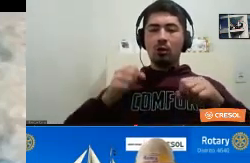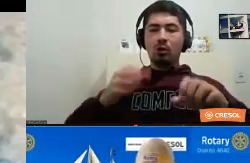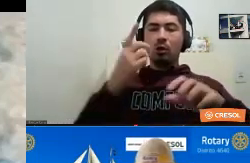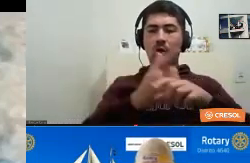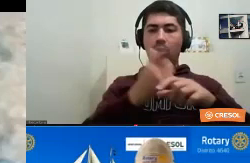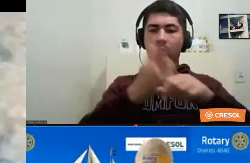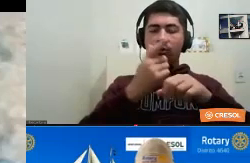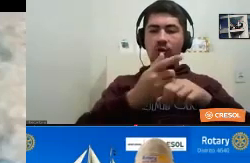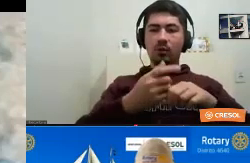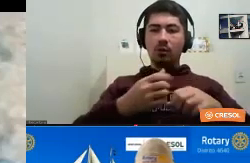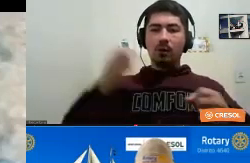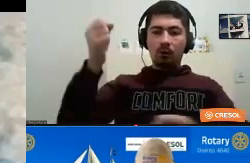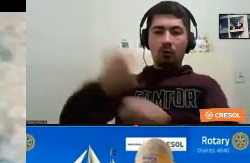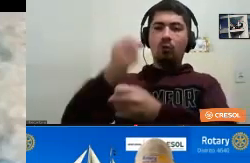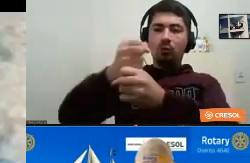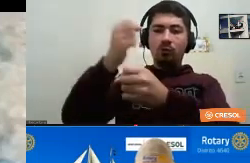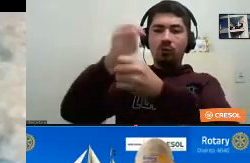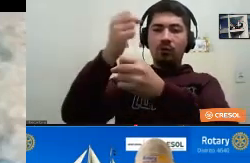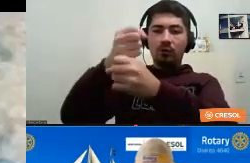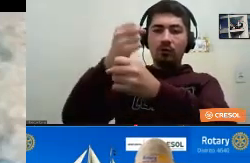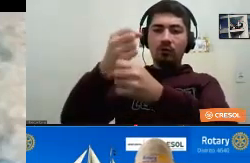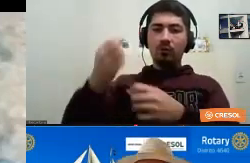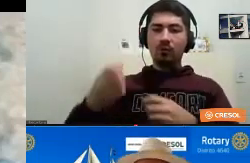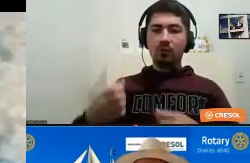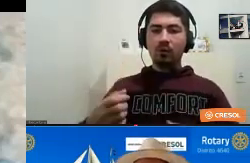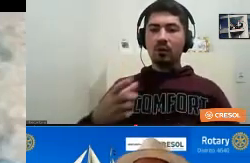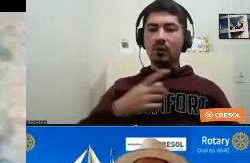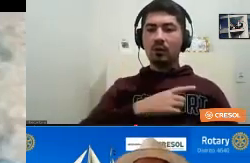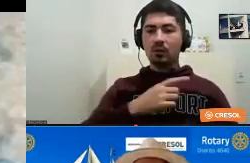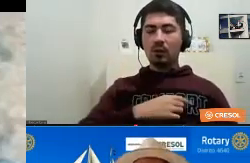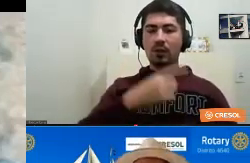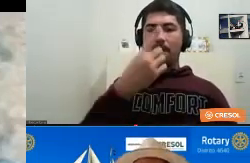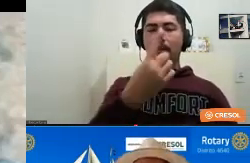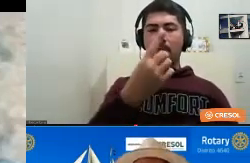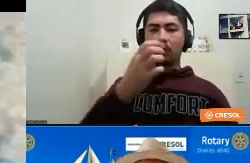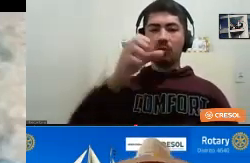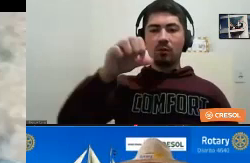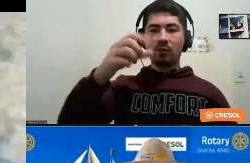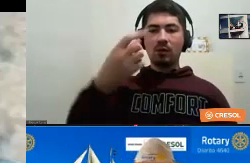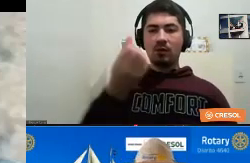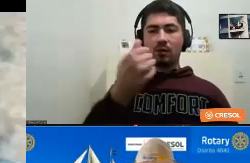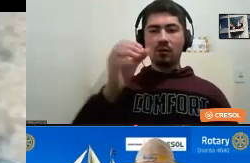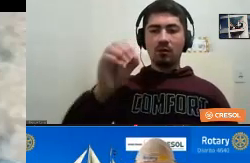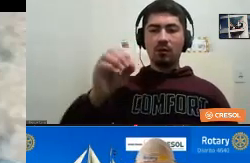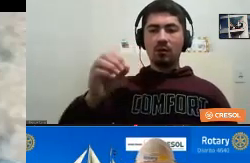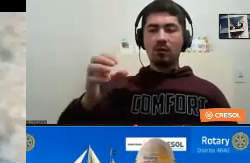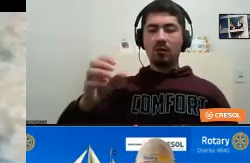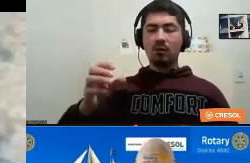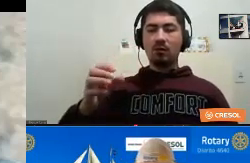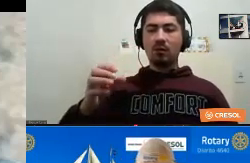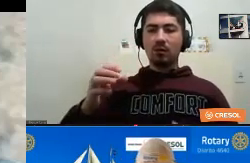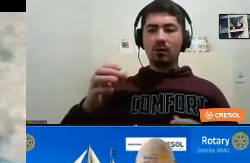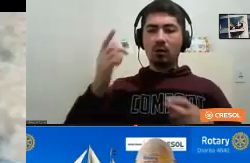146 mil lojas. É porque desde o começo eu sempre contribuí para a Fundação Otária e